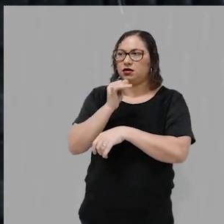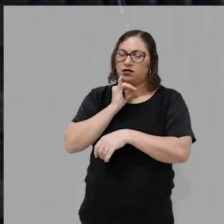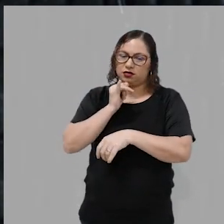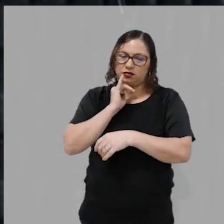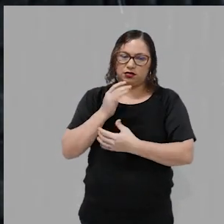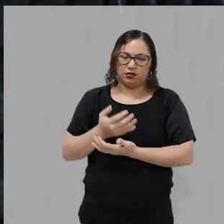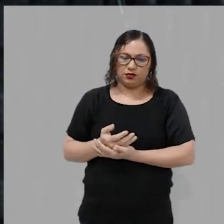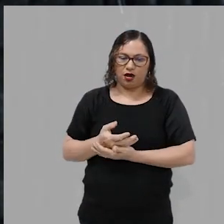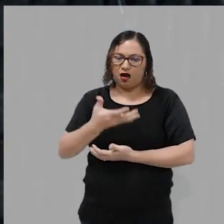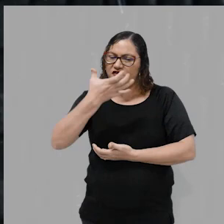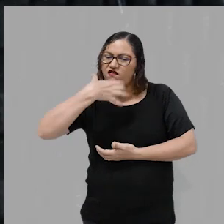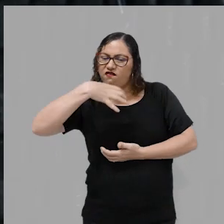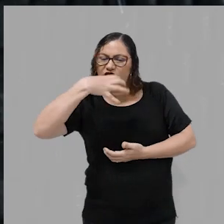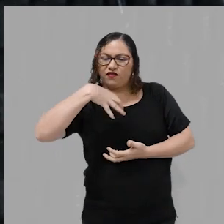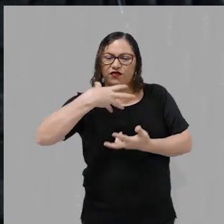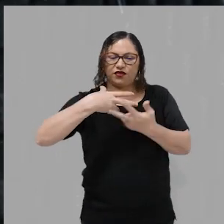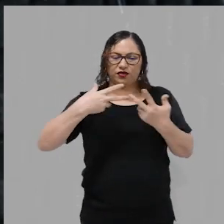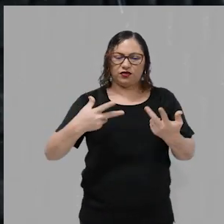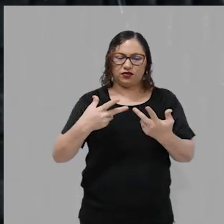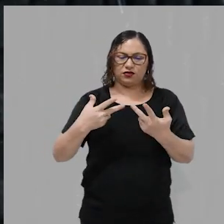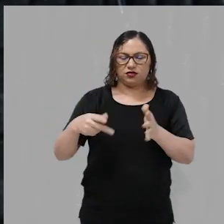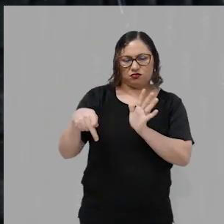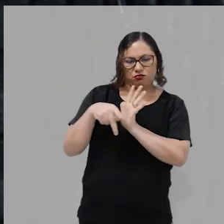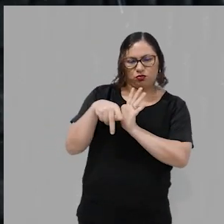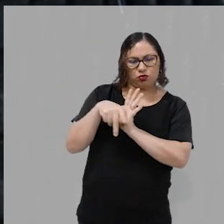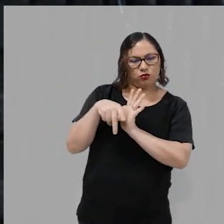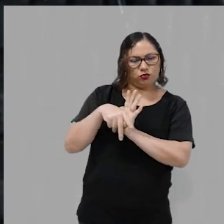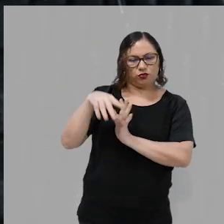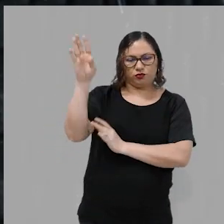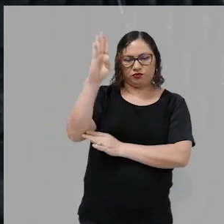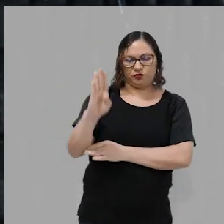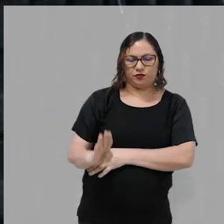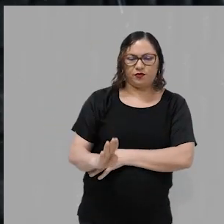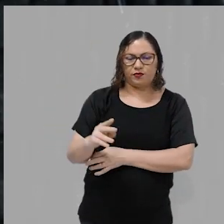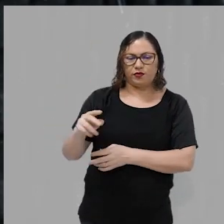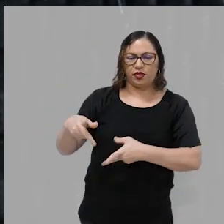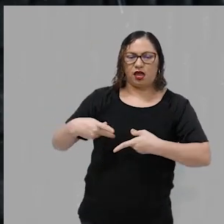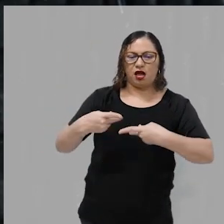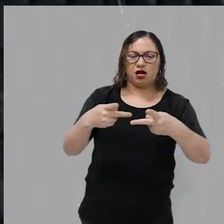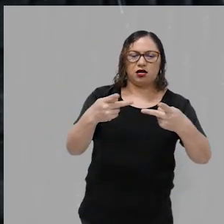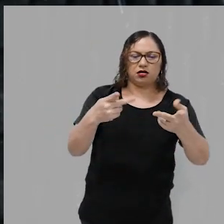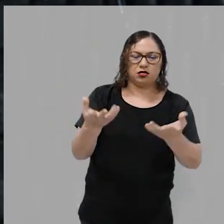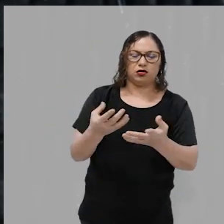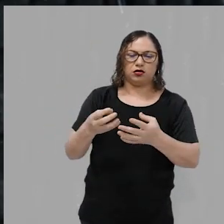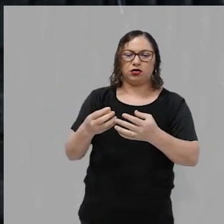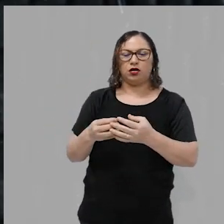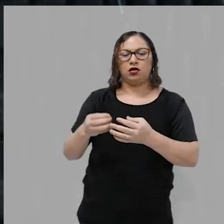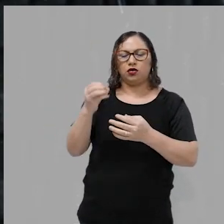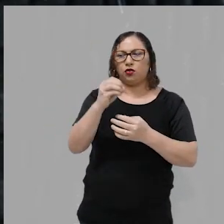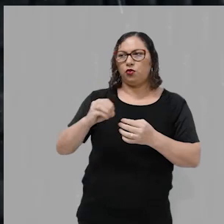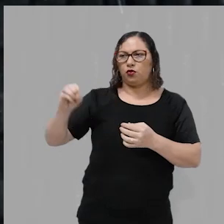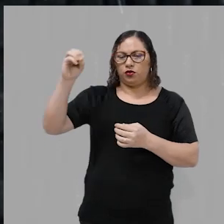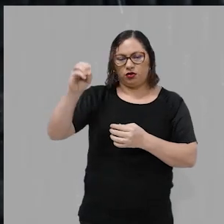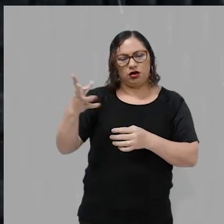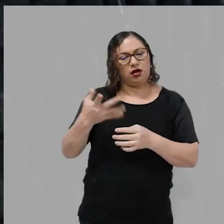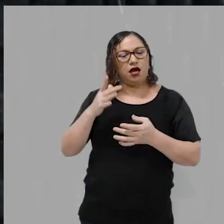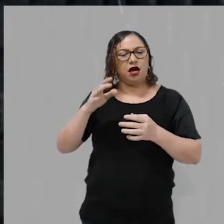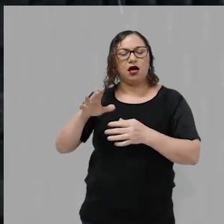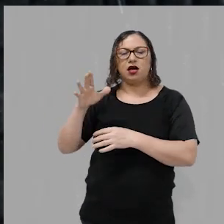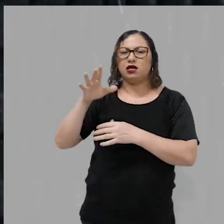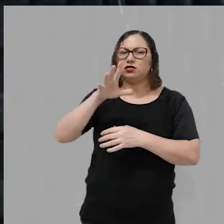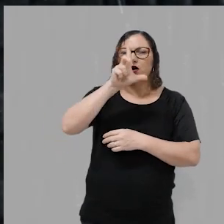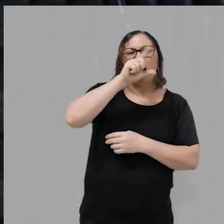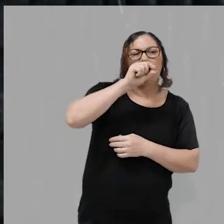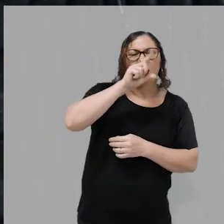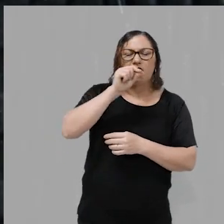gente, frutas que foram consideradas tropicais, a questão do comércio com o Oriente, aves exóticas para aquele período, entre